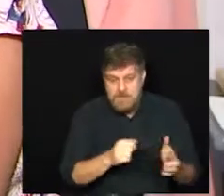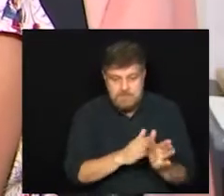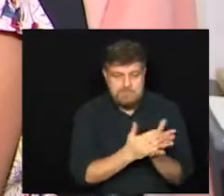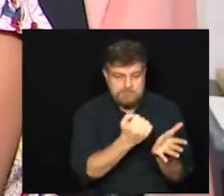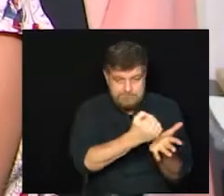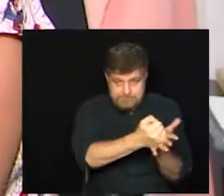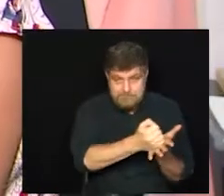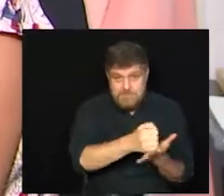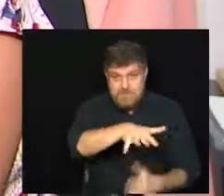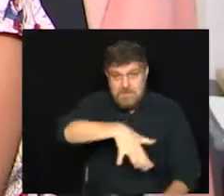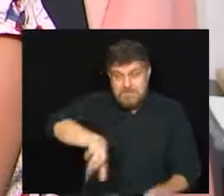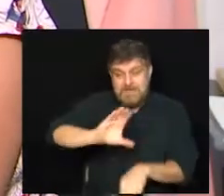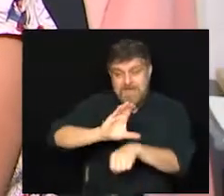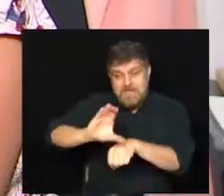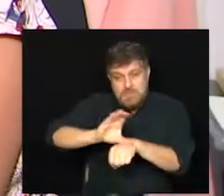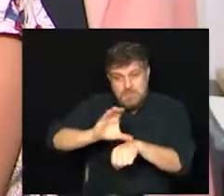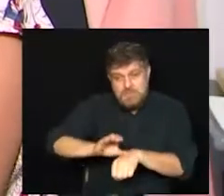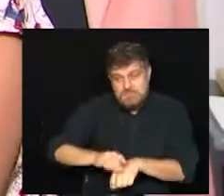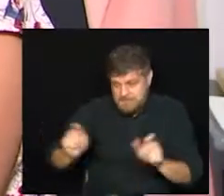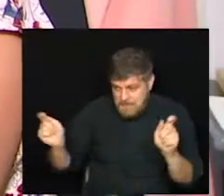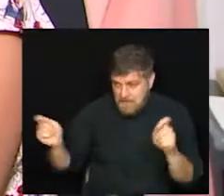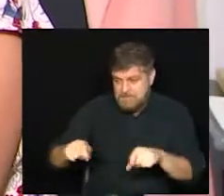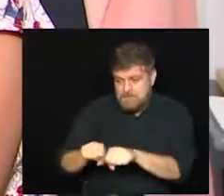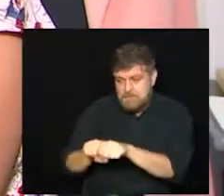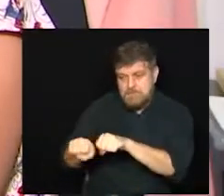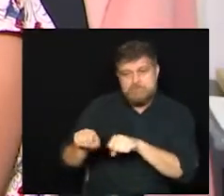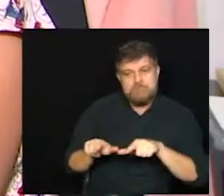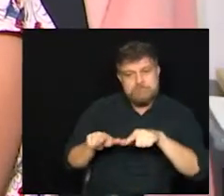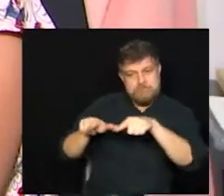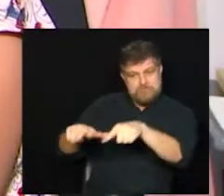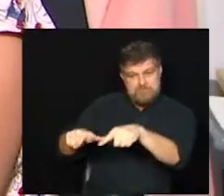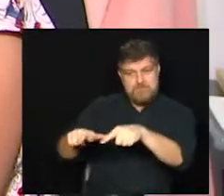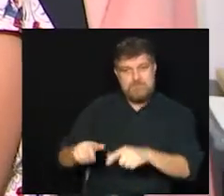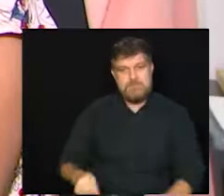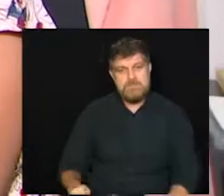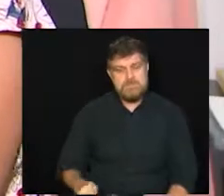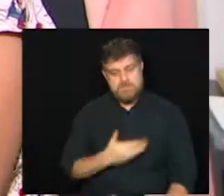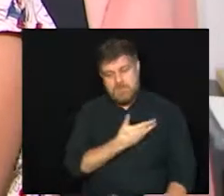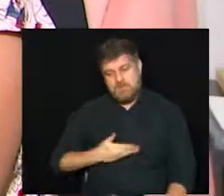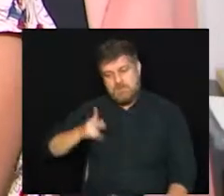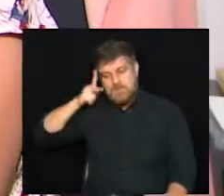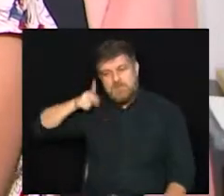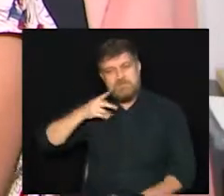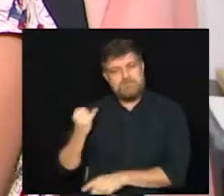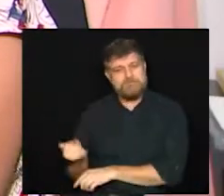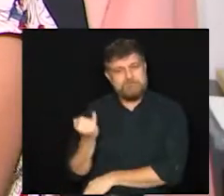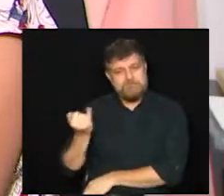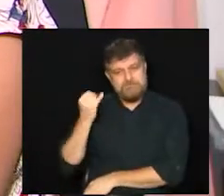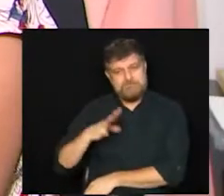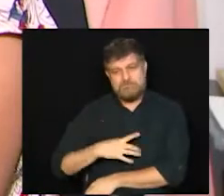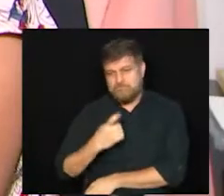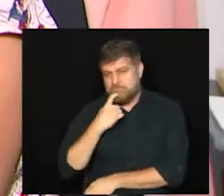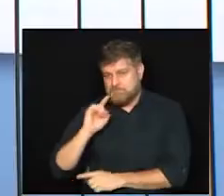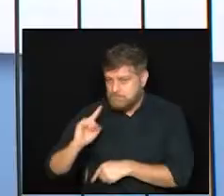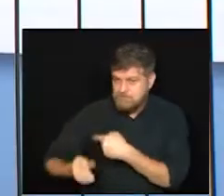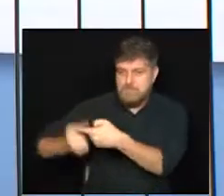de formação, é um espaço de capacitação. Enfim, é uma política pública extremamente importante para a nossa cidade.